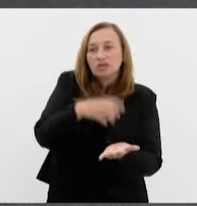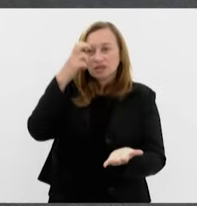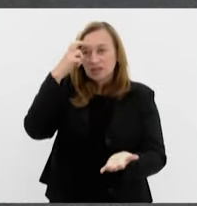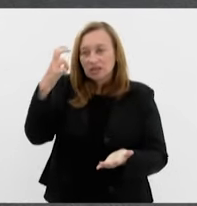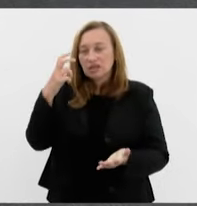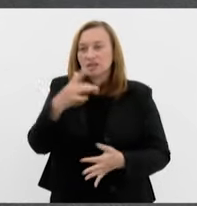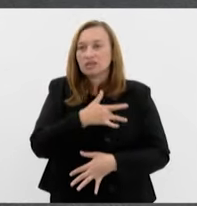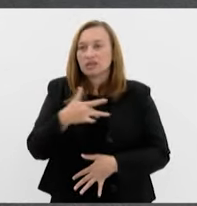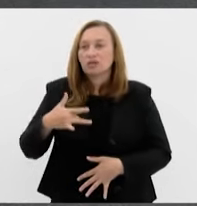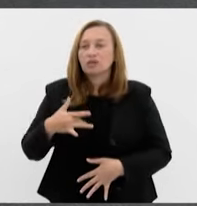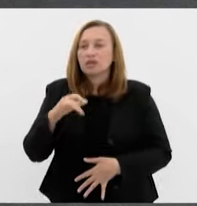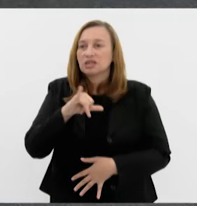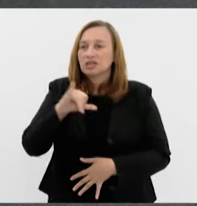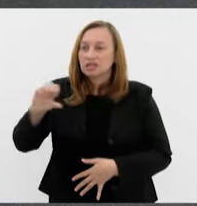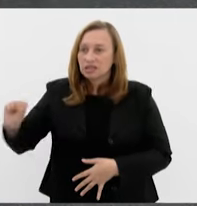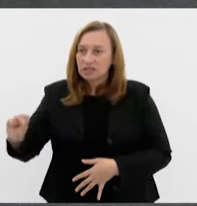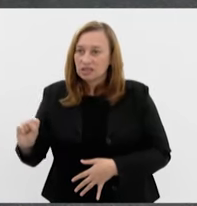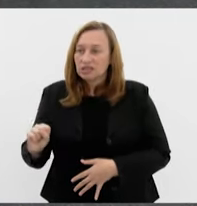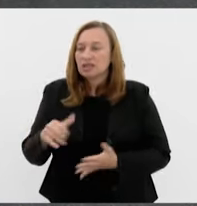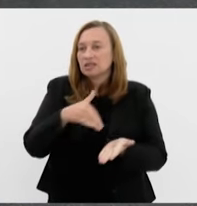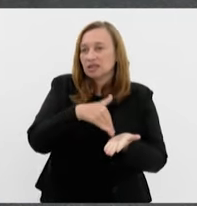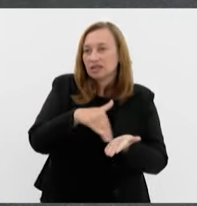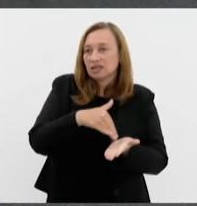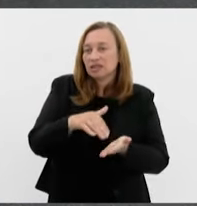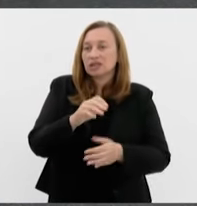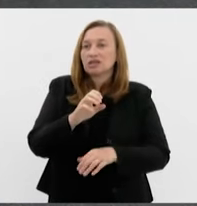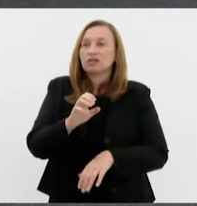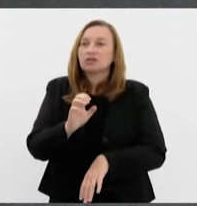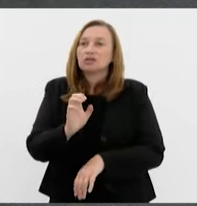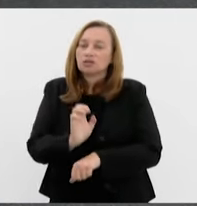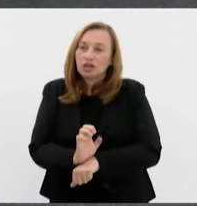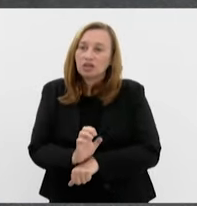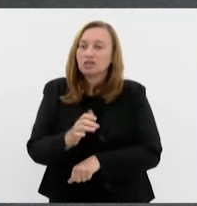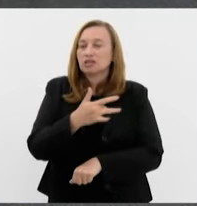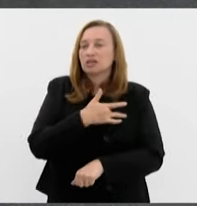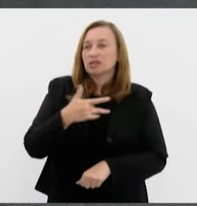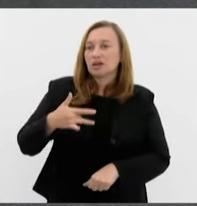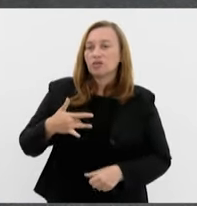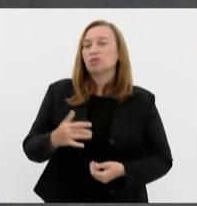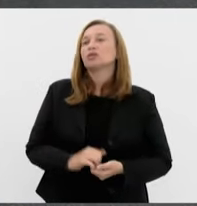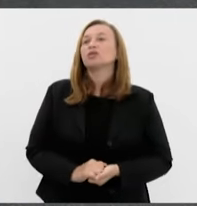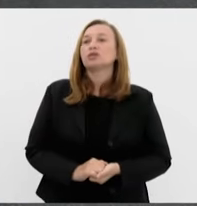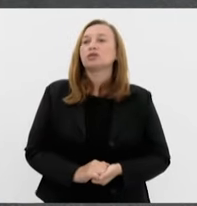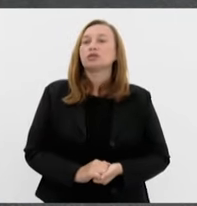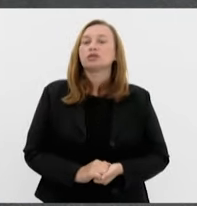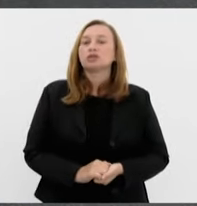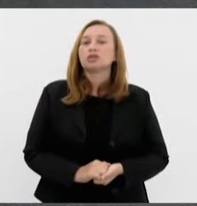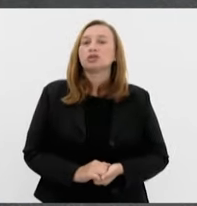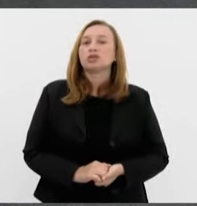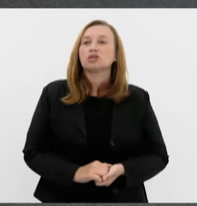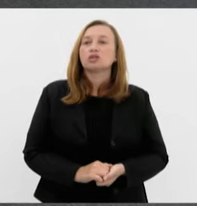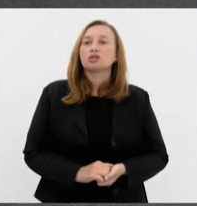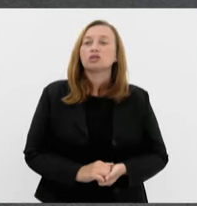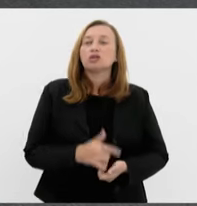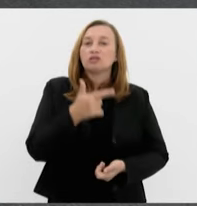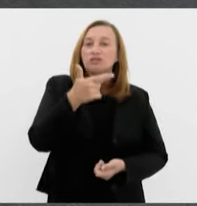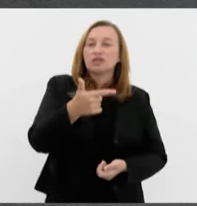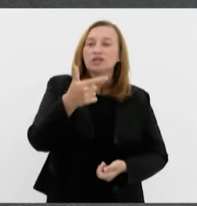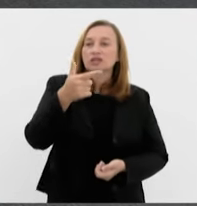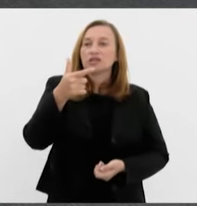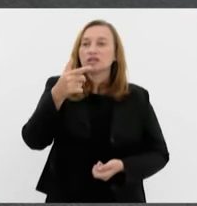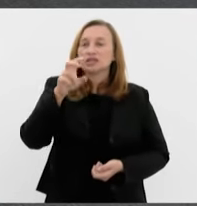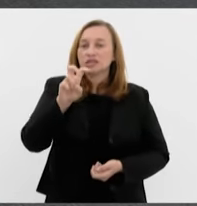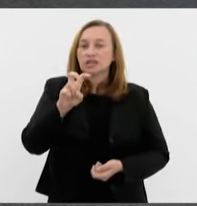saúde o cis da secretaria de estado de saúde apontou a projeção de 25.000